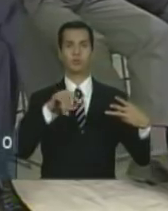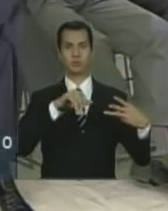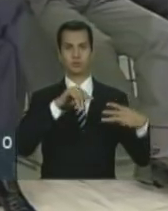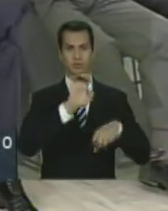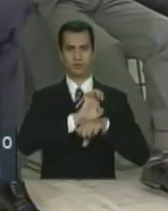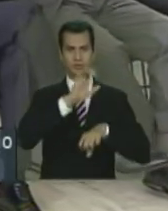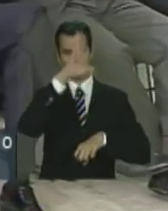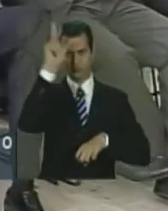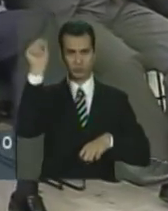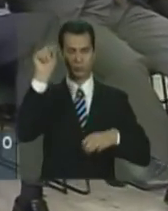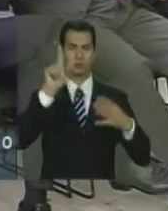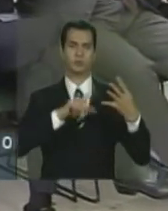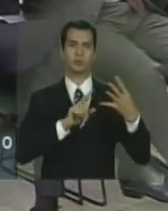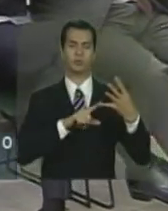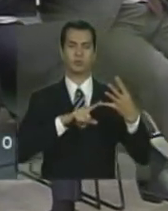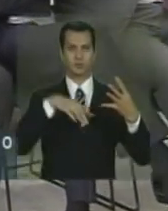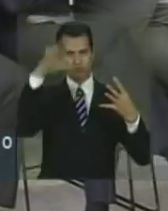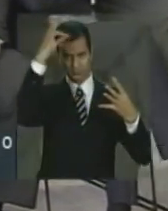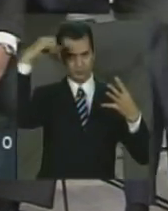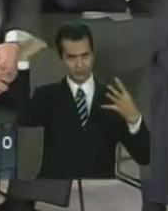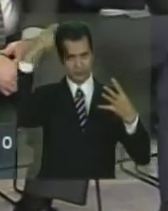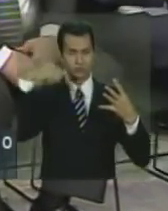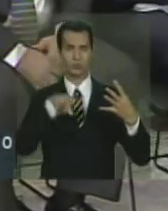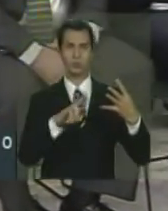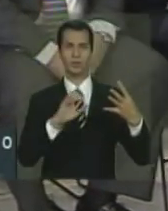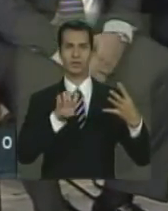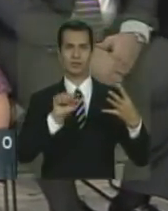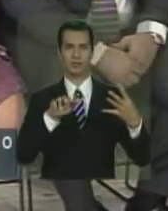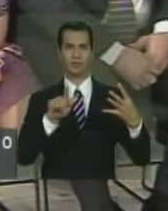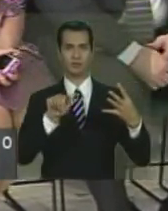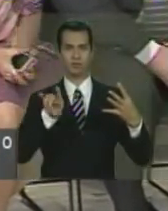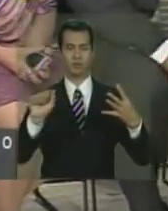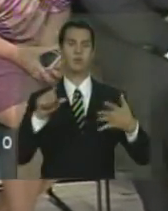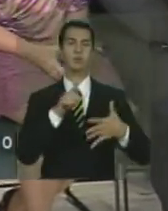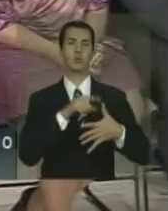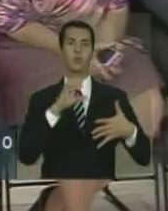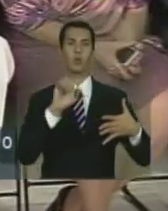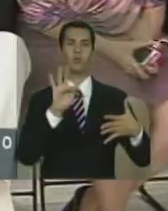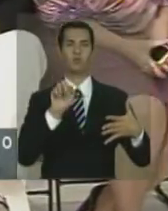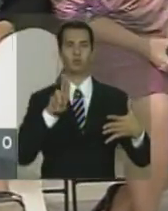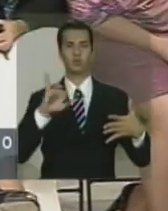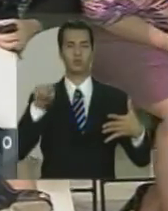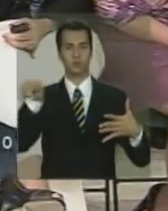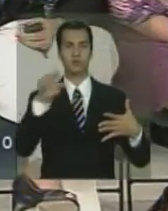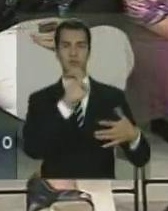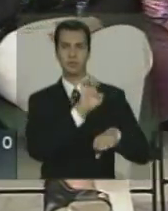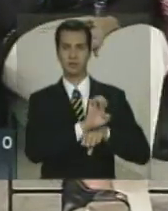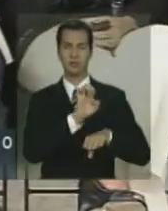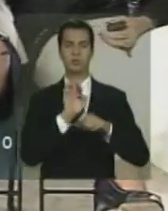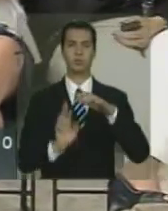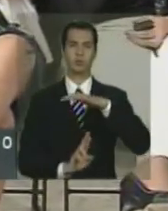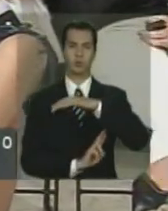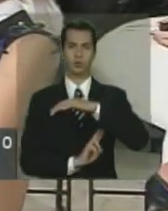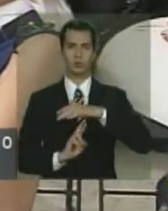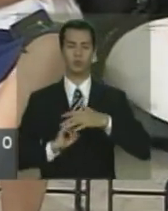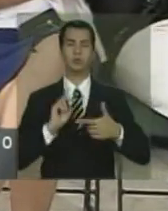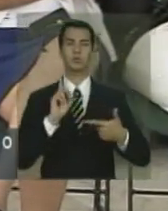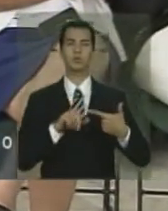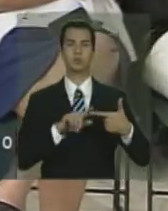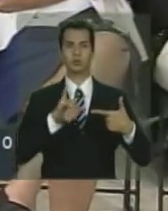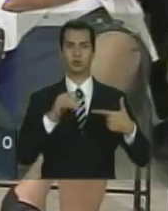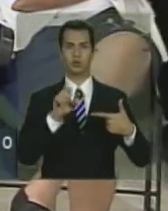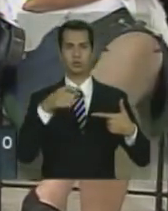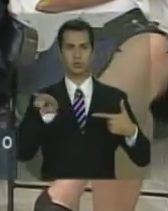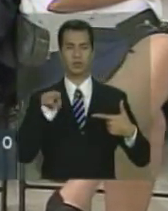Renato Casagrande, do Espírito Santo, Confúcio Aires de Moura, de Rondônia, José de Anchieta